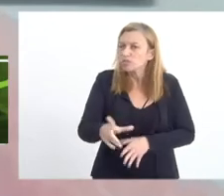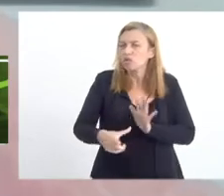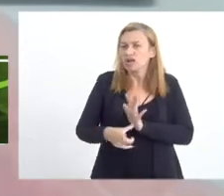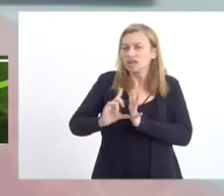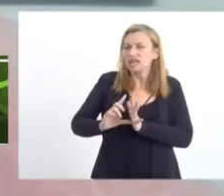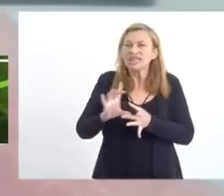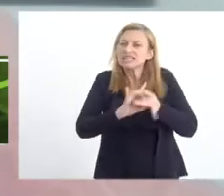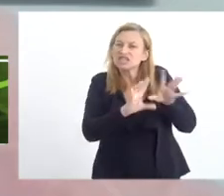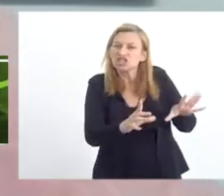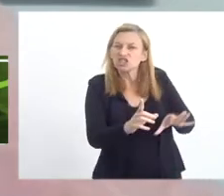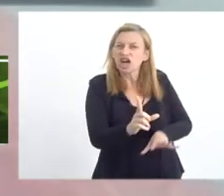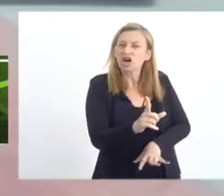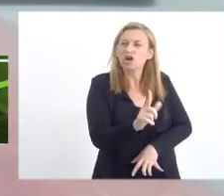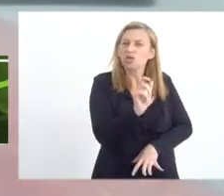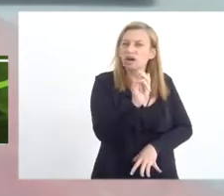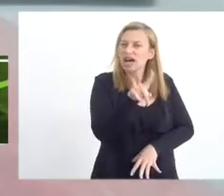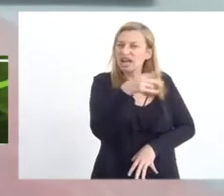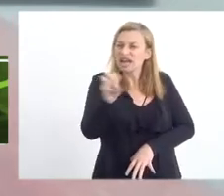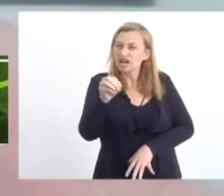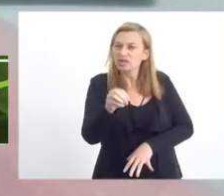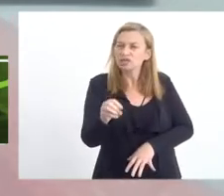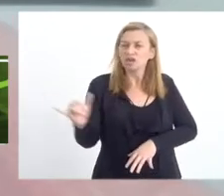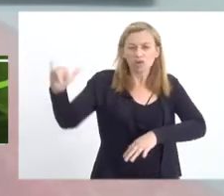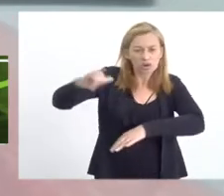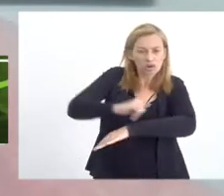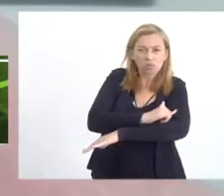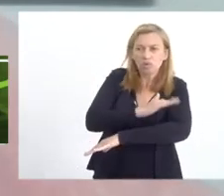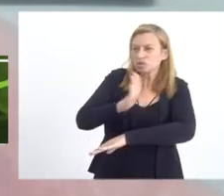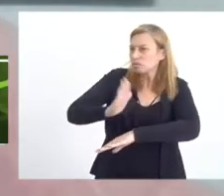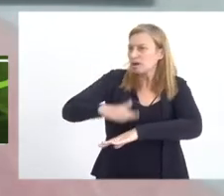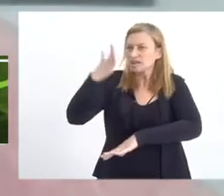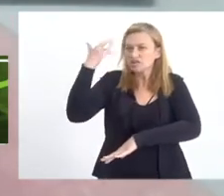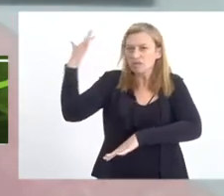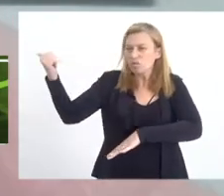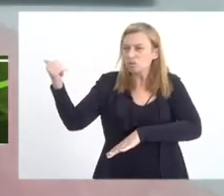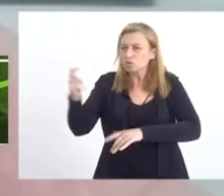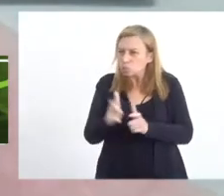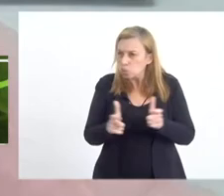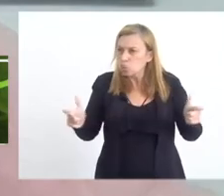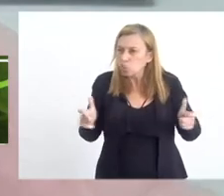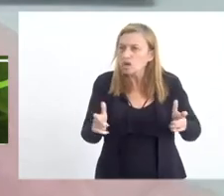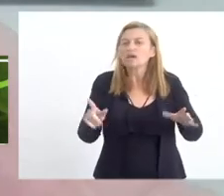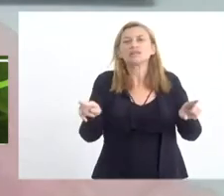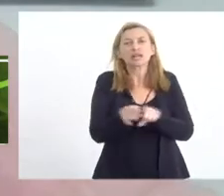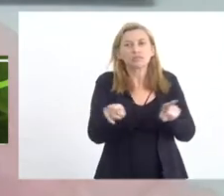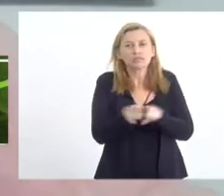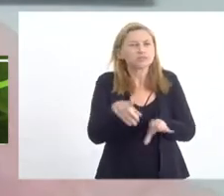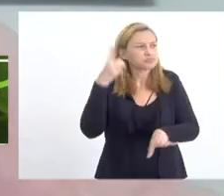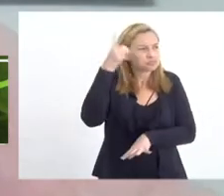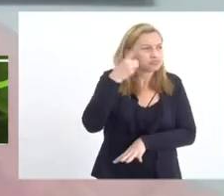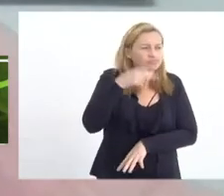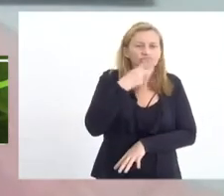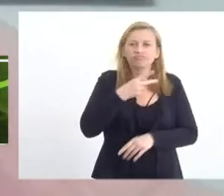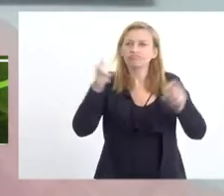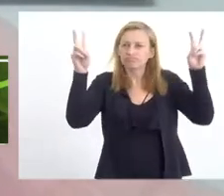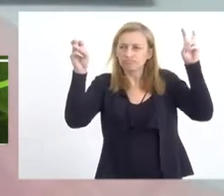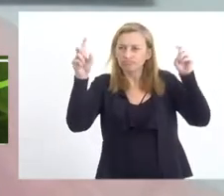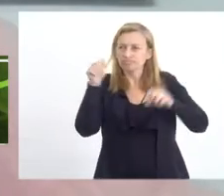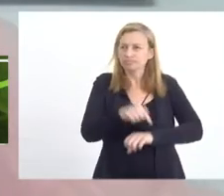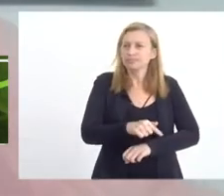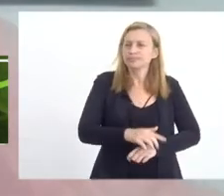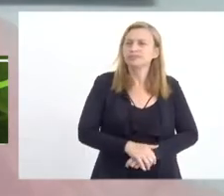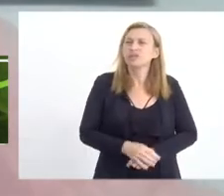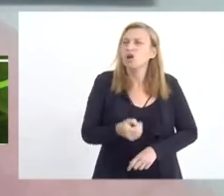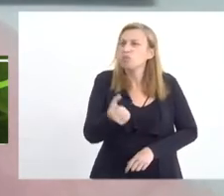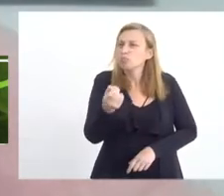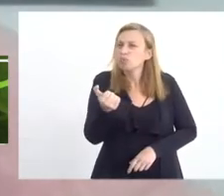nosso Galeão sendo o nosso aeroporto internacional. Também, deputada, vou trazer um tema que está